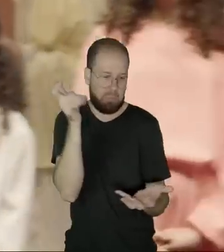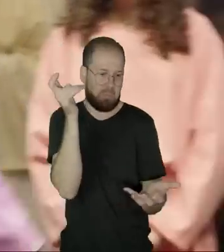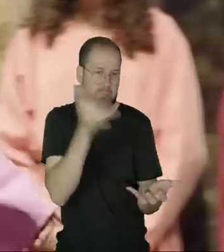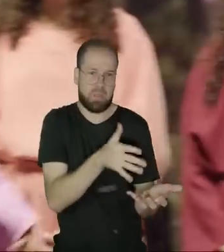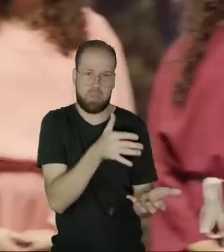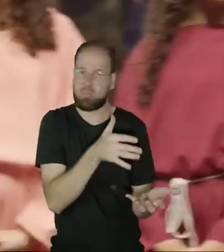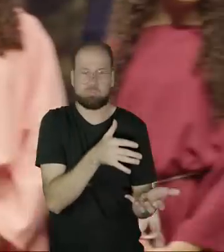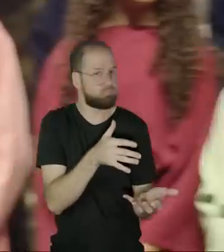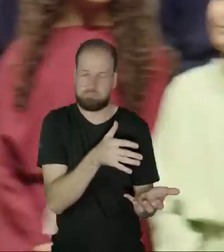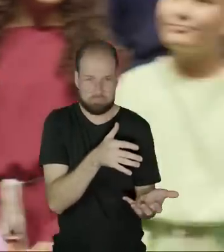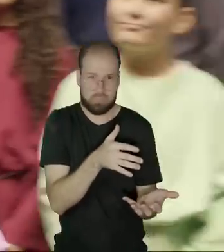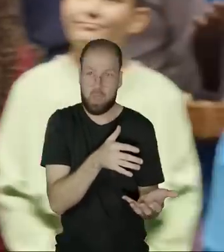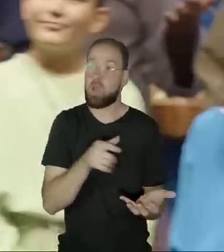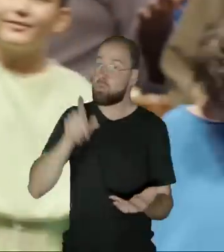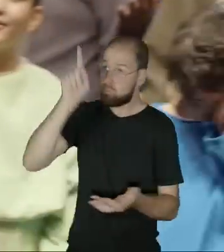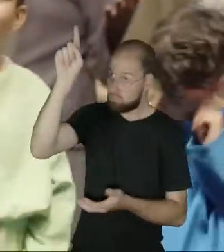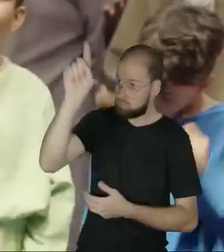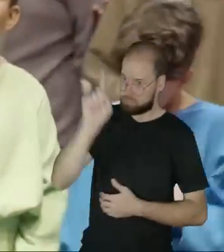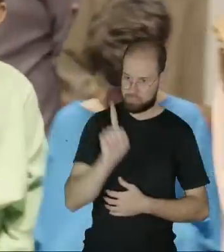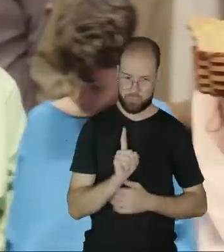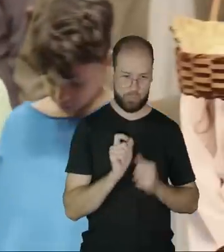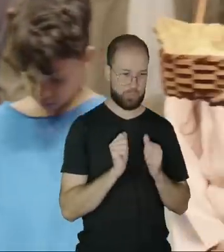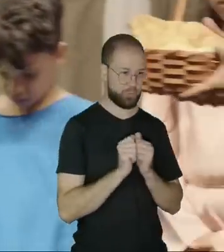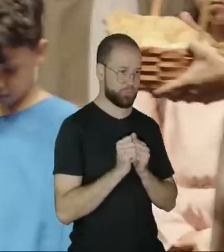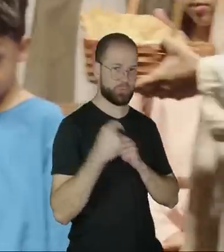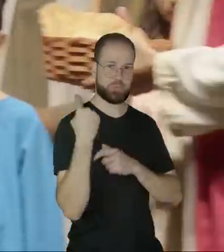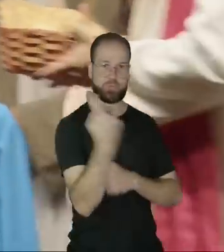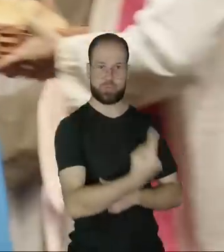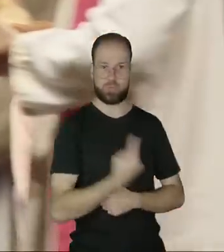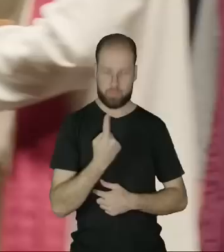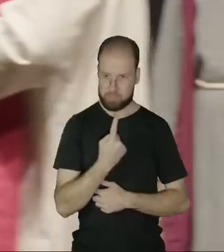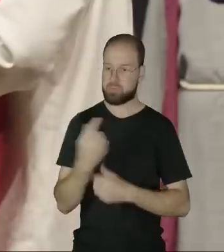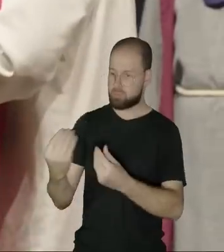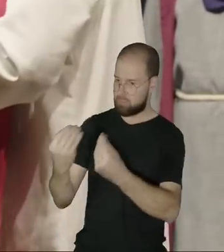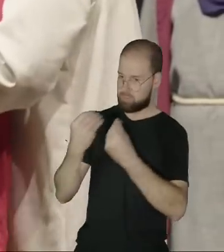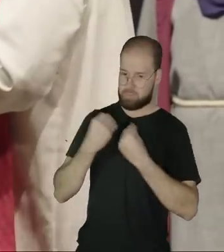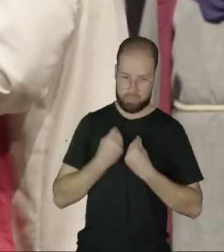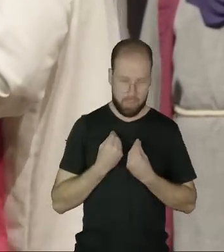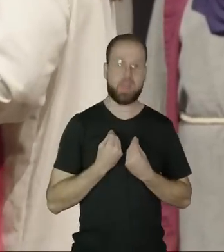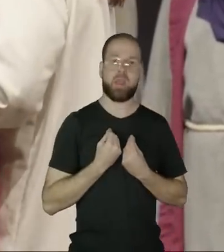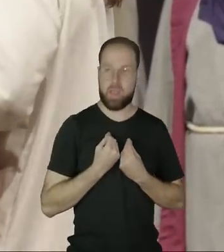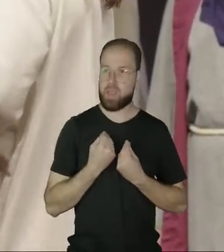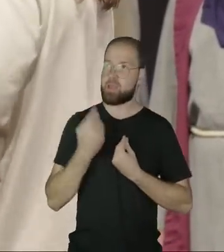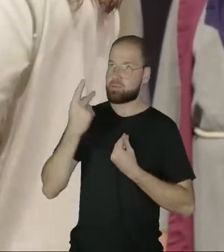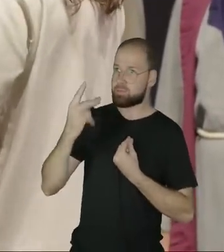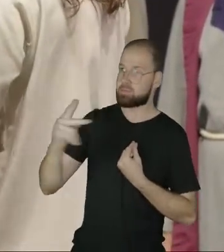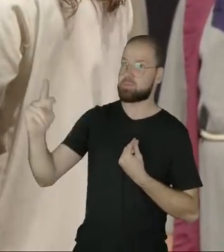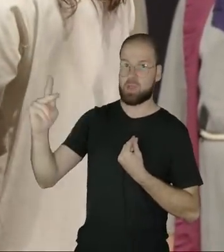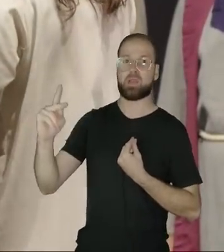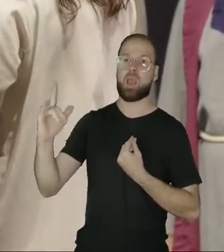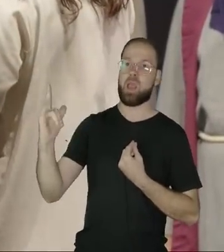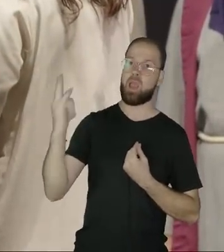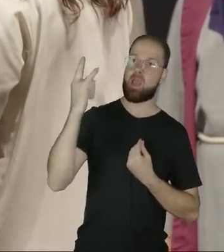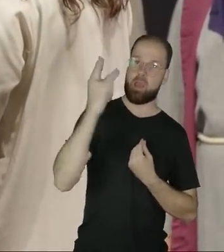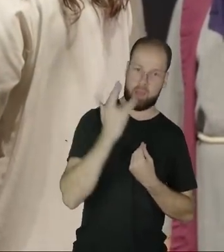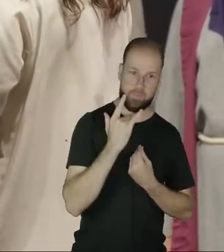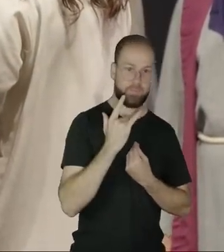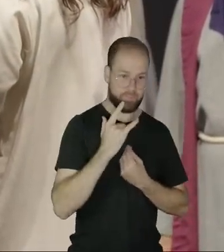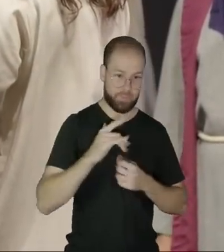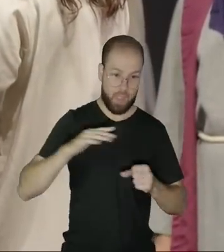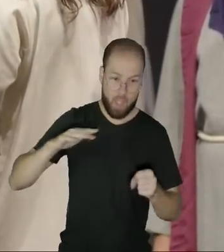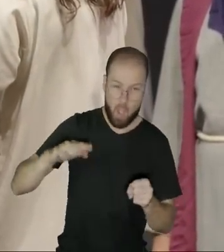permanecestes entre nós. Nos alimenta de ti, inflama-nos com teu amor,